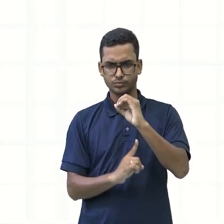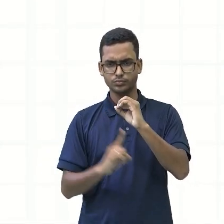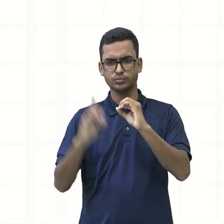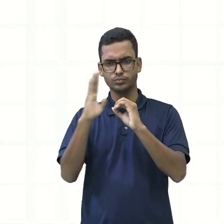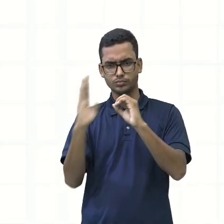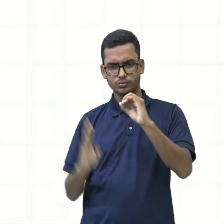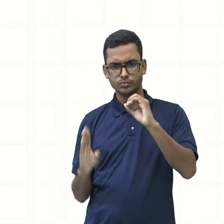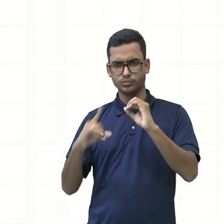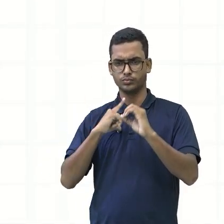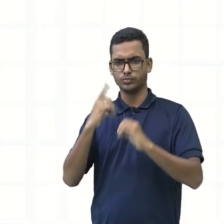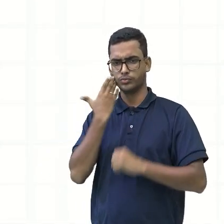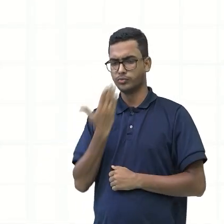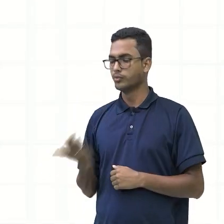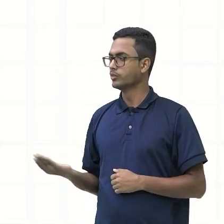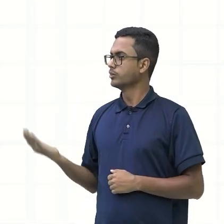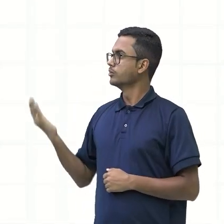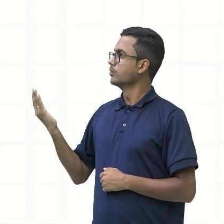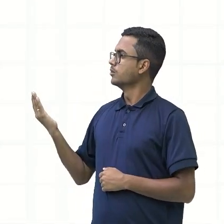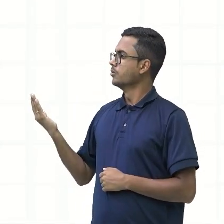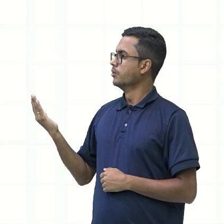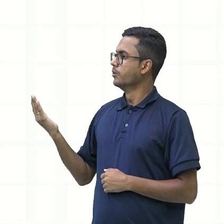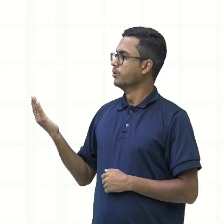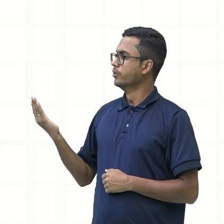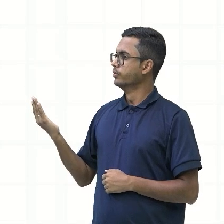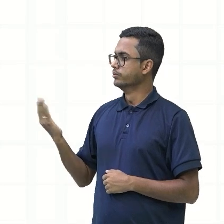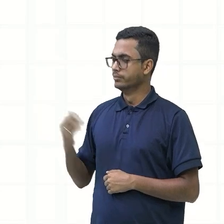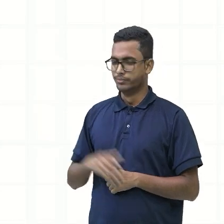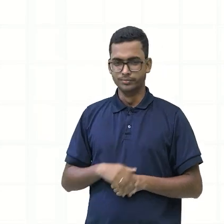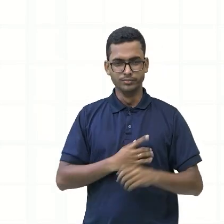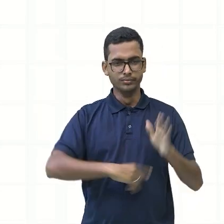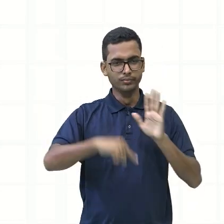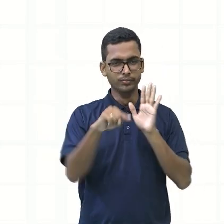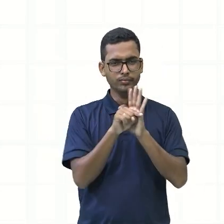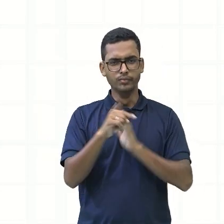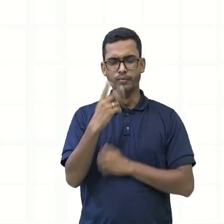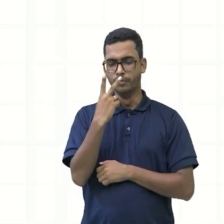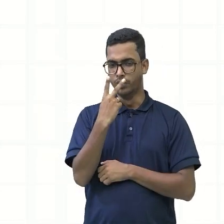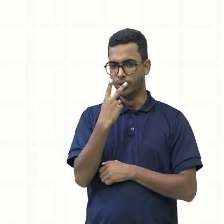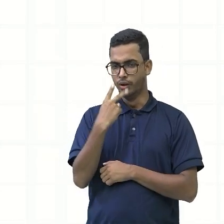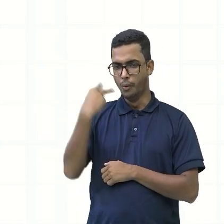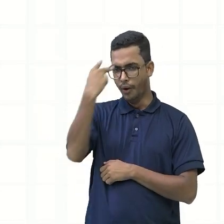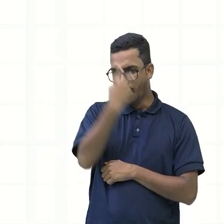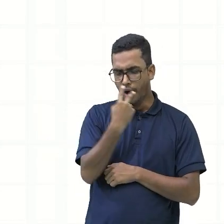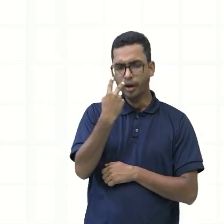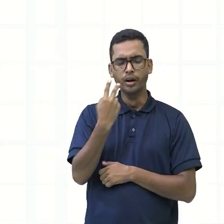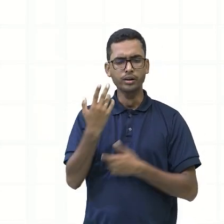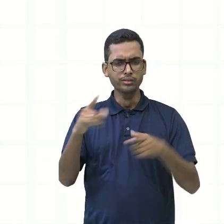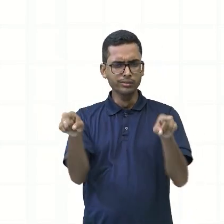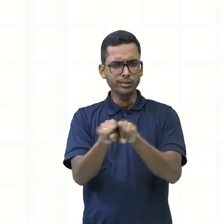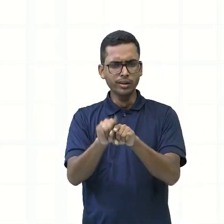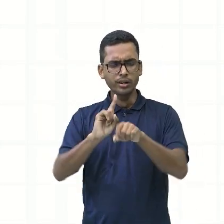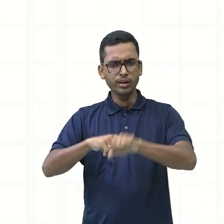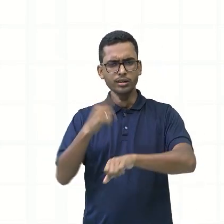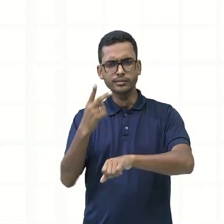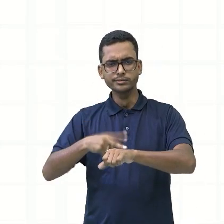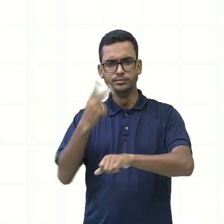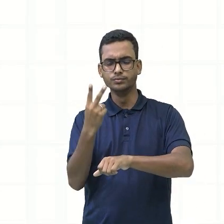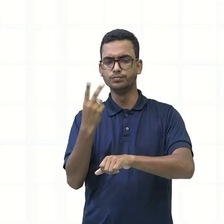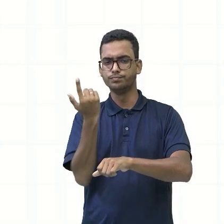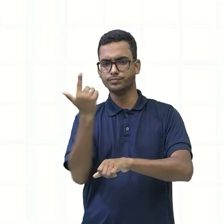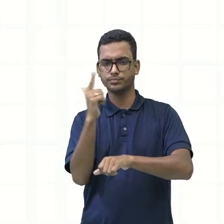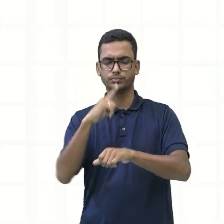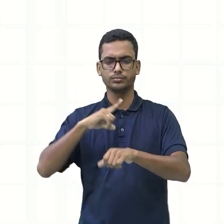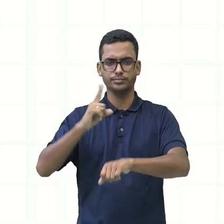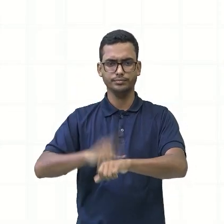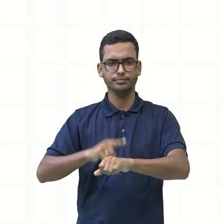na verdade, tá? Com menos 2 horas, então aqui seriam 13 horas, enquanto nessa porção que está pintada em